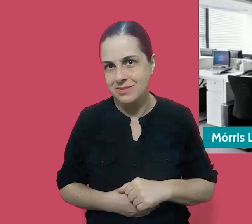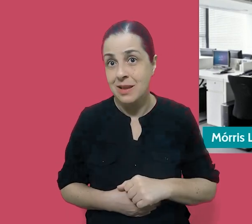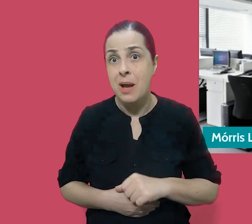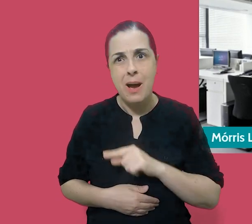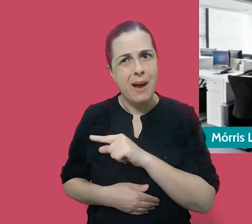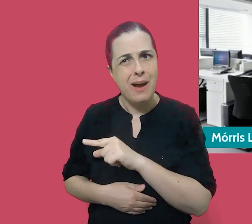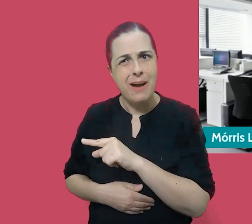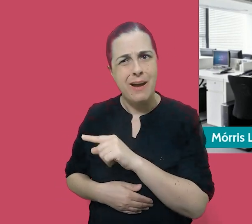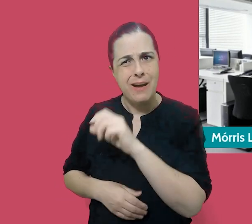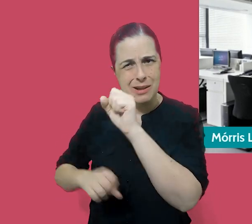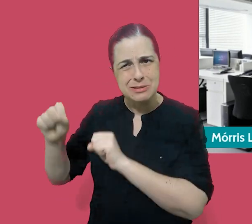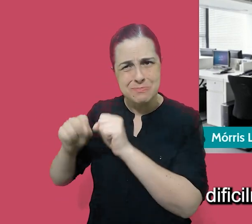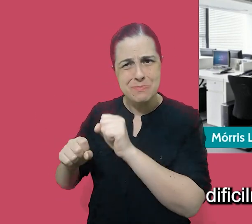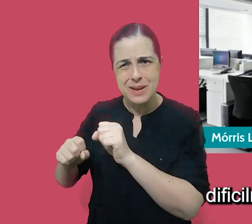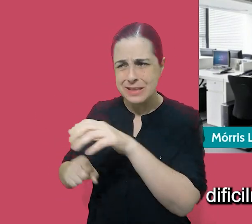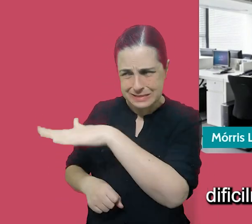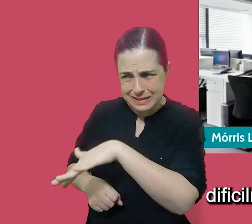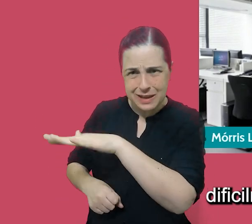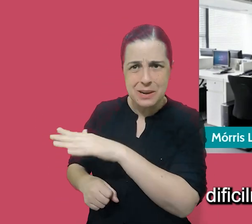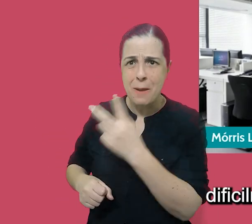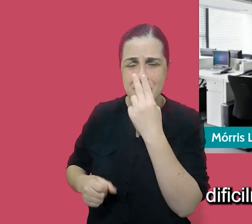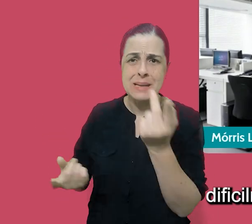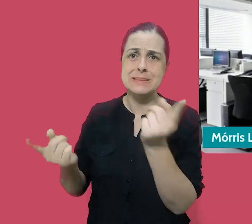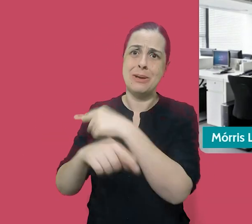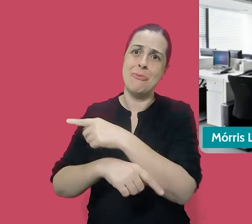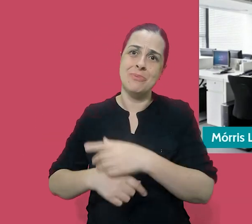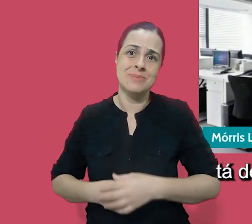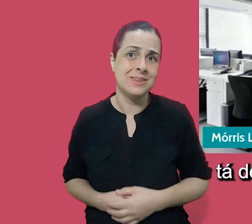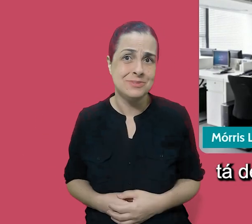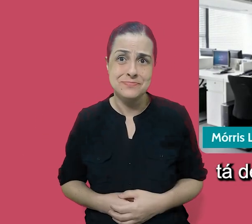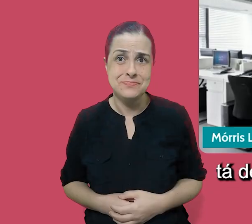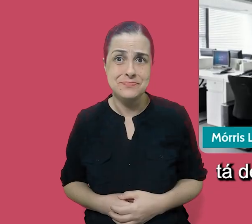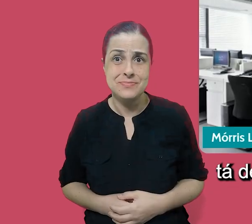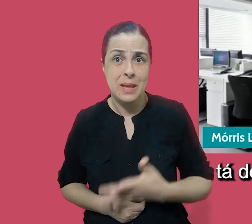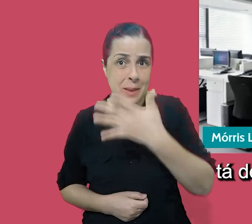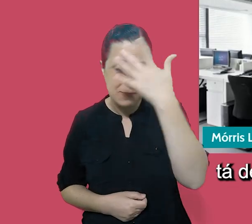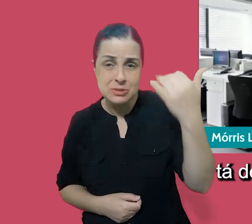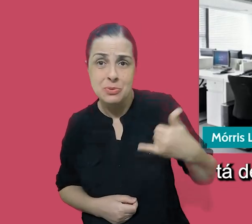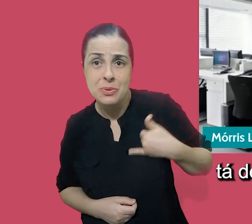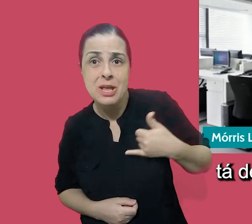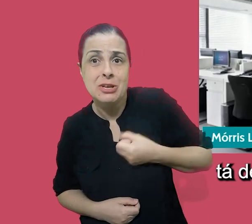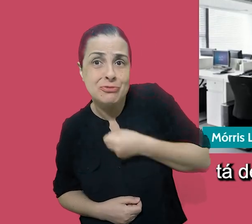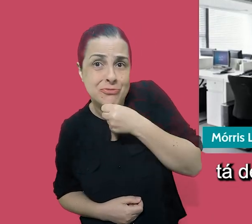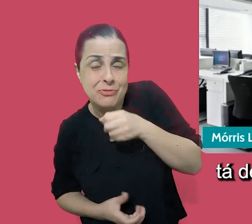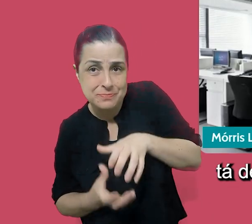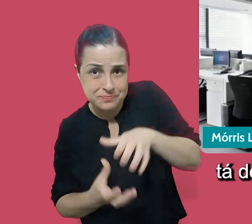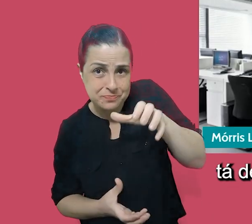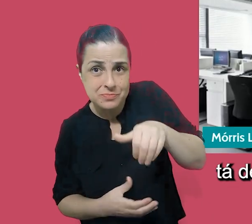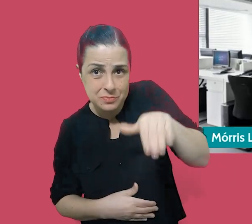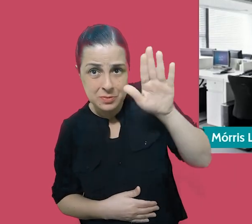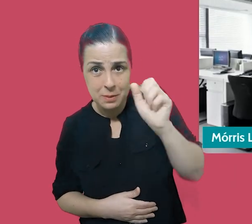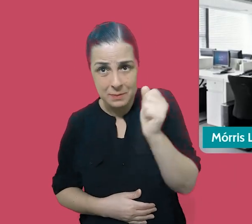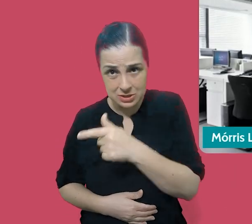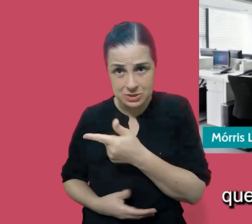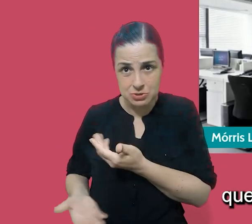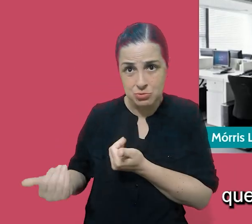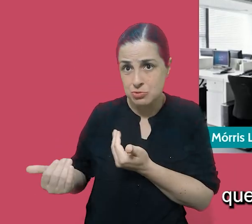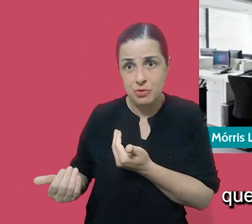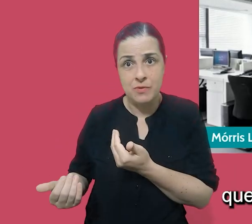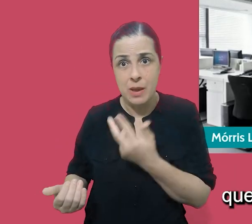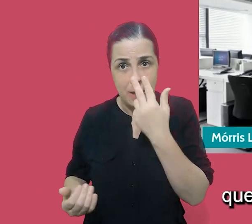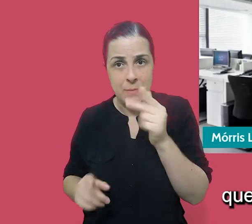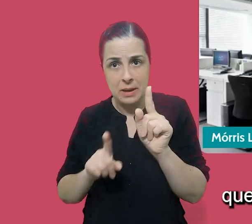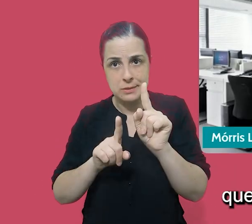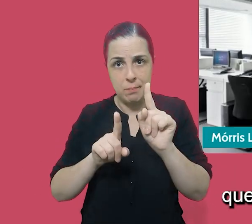o contrário. Na verdade, dificilmente o mais velho consegue estar de igual para igual no processo seletivo com o jovem, que